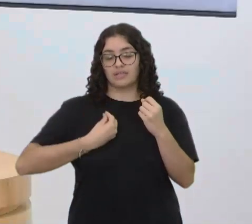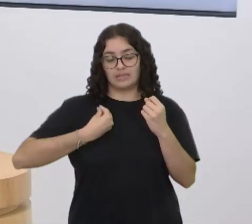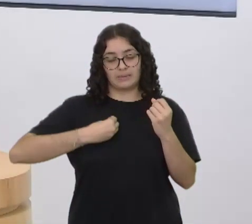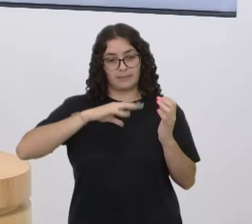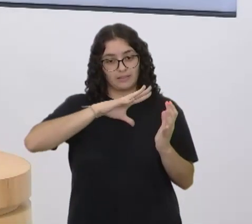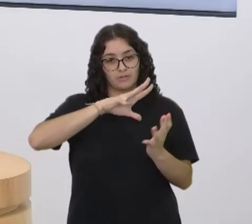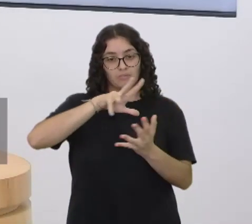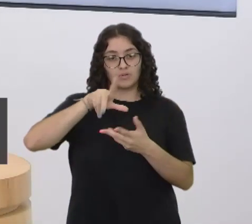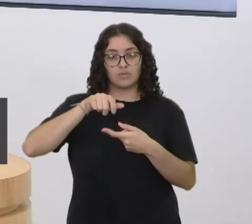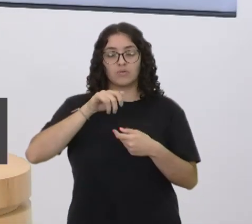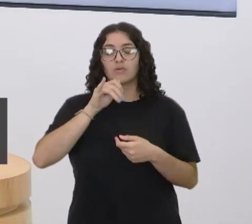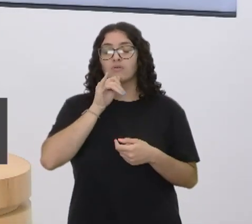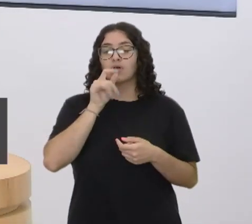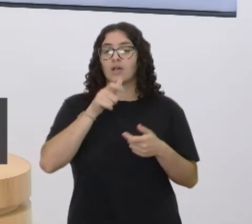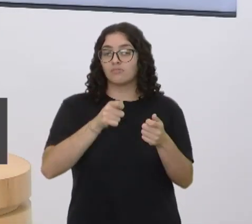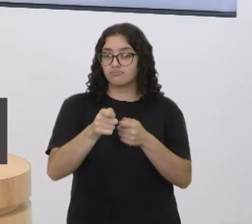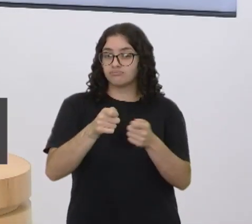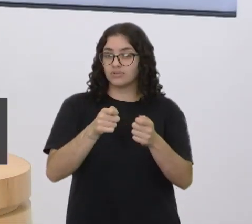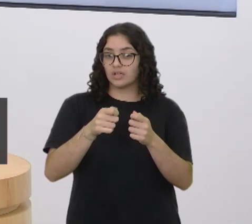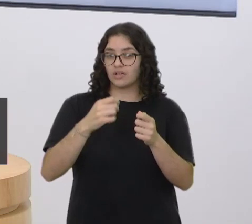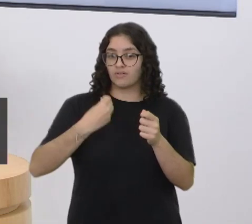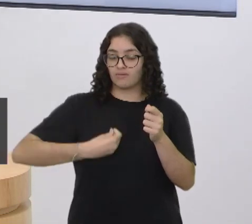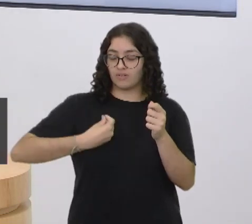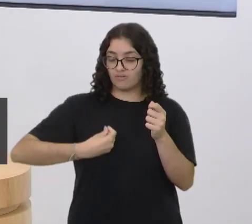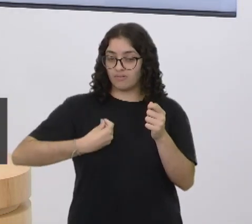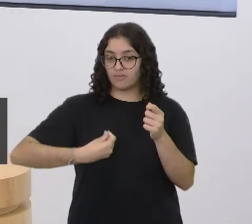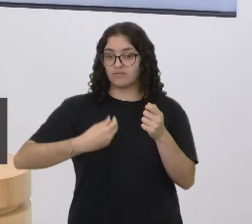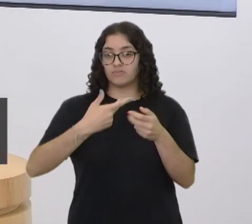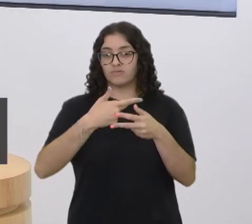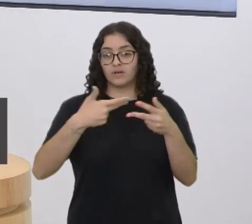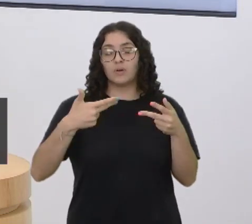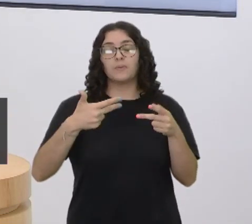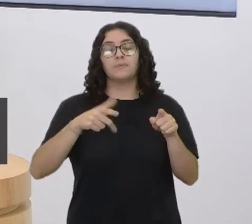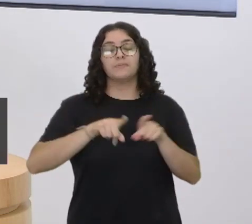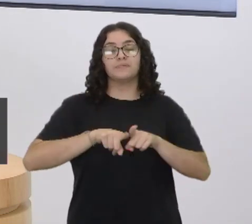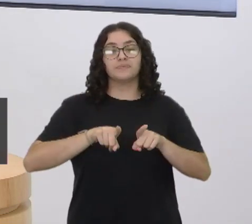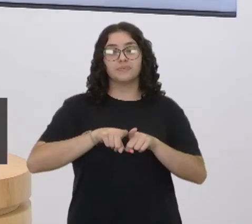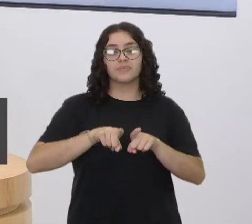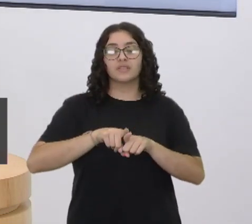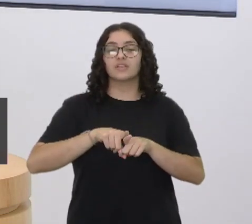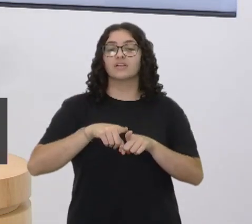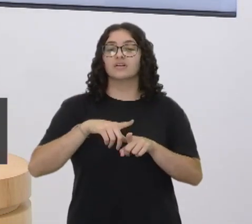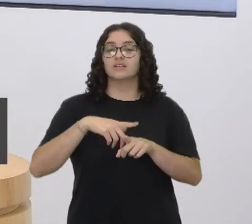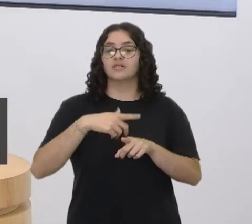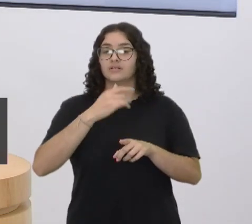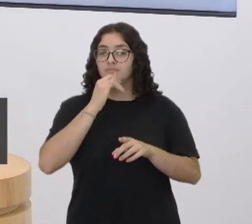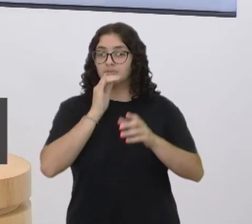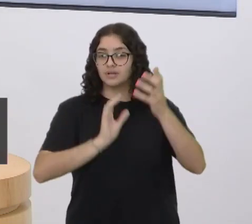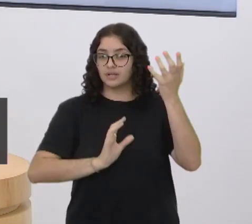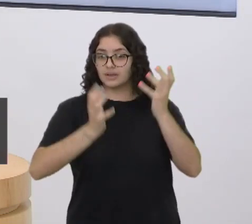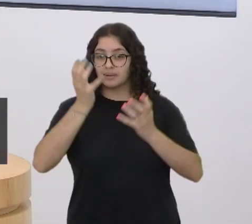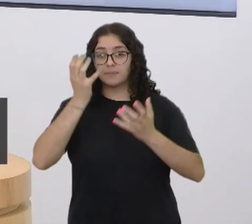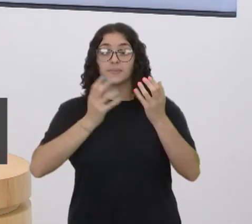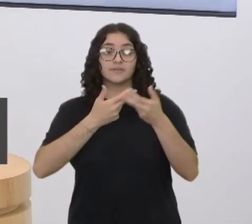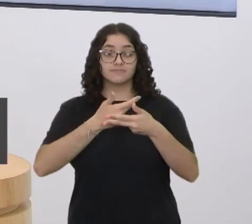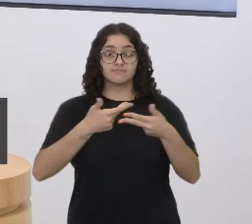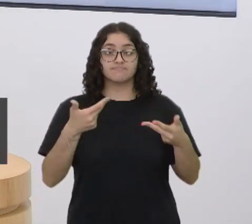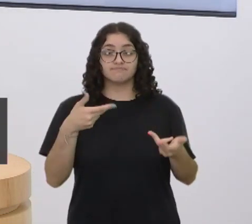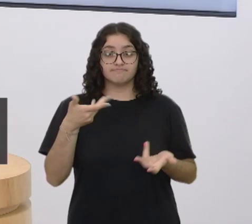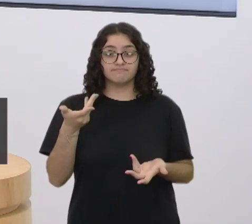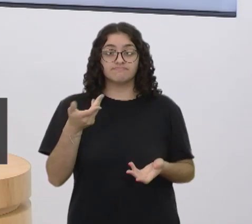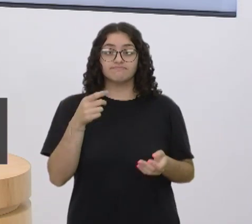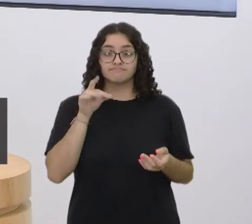Seja regular a quantidade de seres vivos, seja regular, né, condições climáticas, entre várias outras coisas.